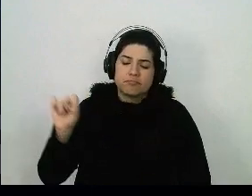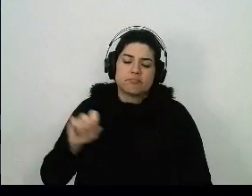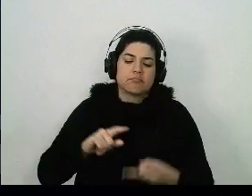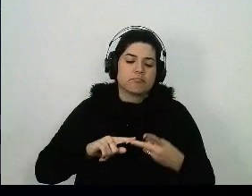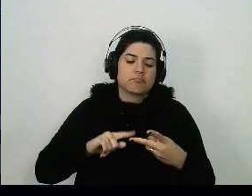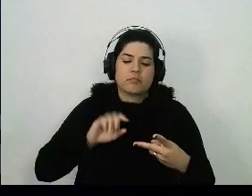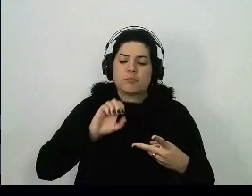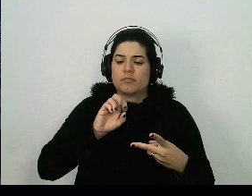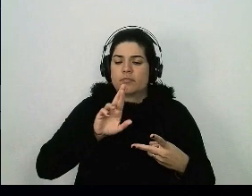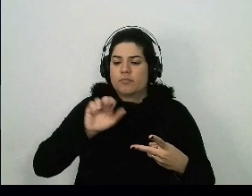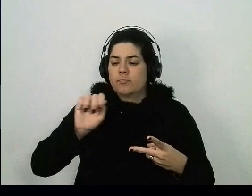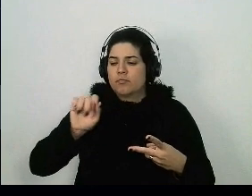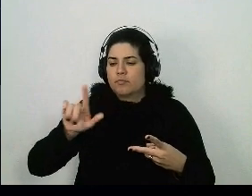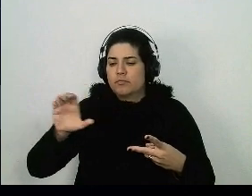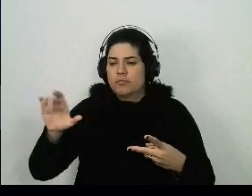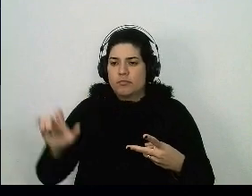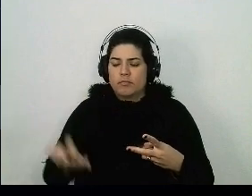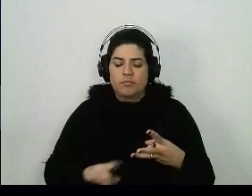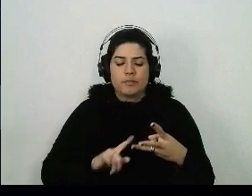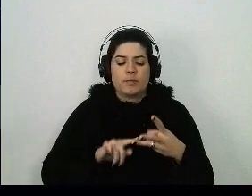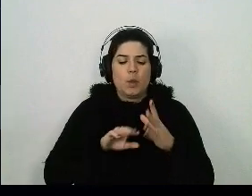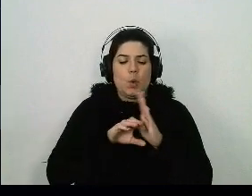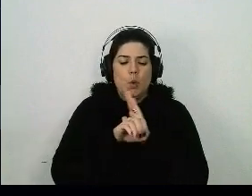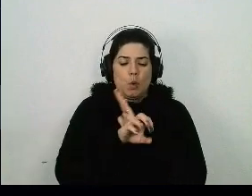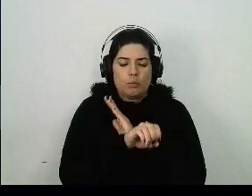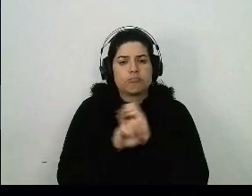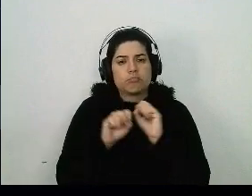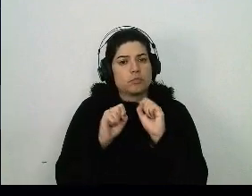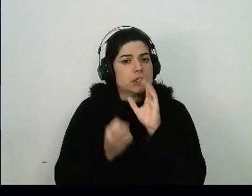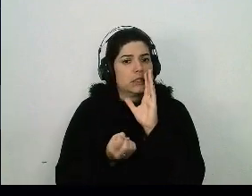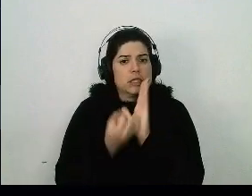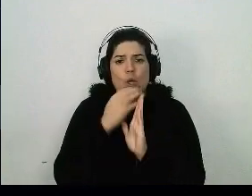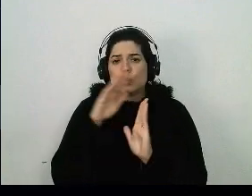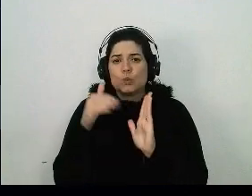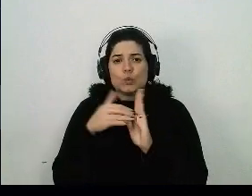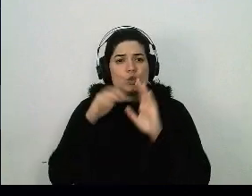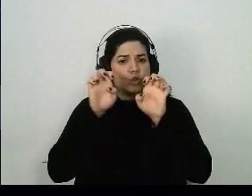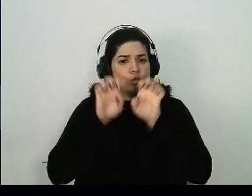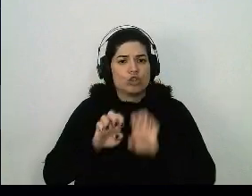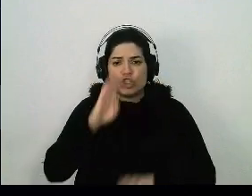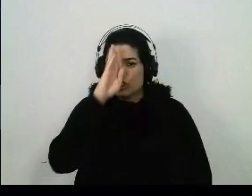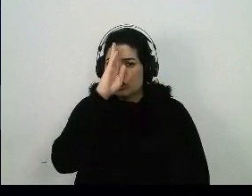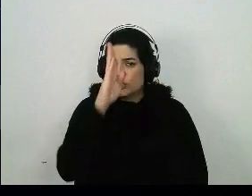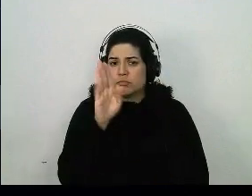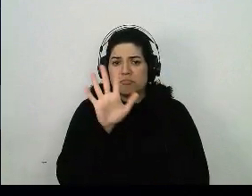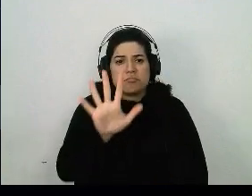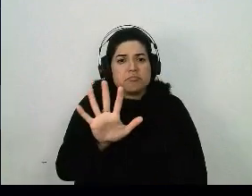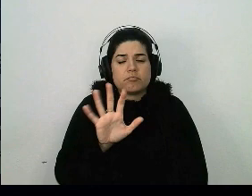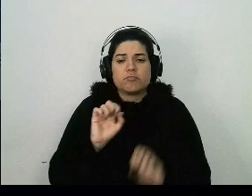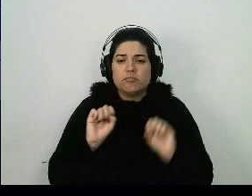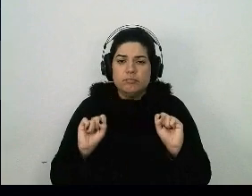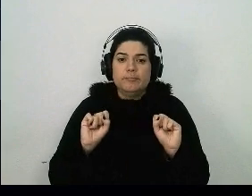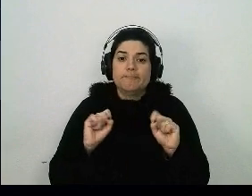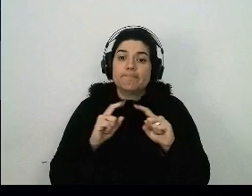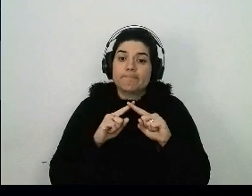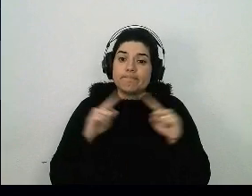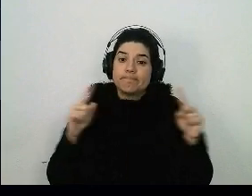Google. Basicamente, se eu quiser, eu posso criar toda a minha estrutura lá e deixar lá. Mas existe um contexto de